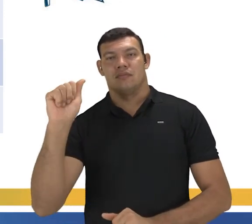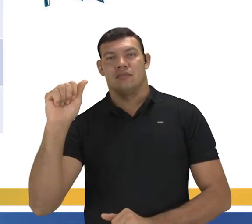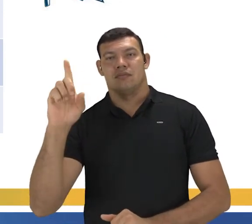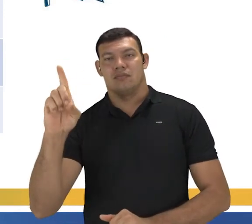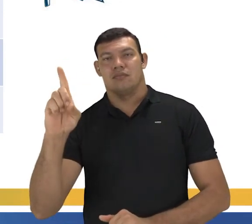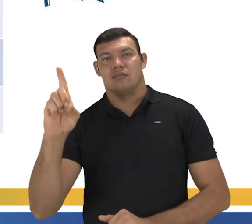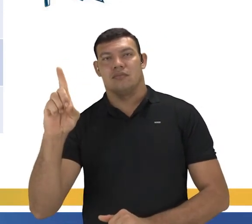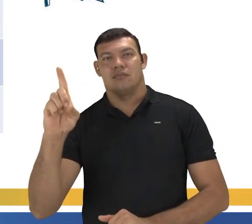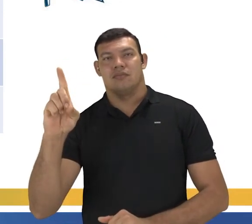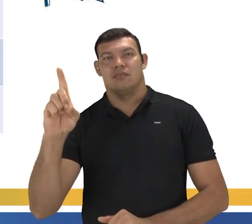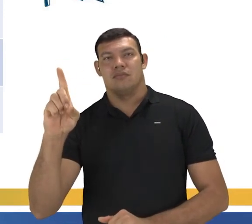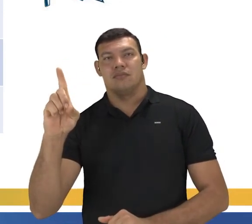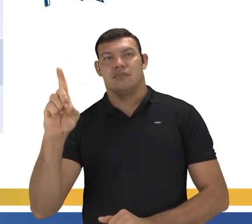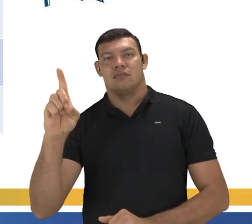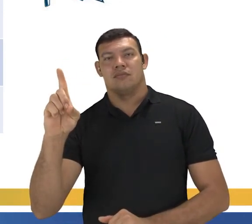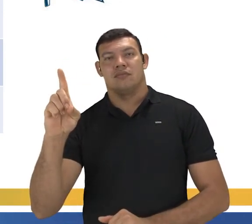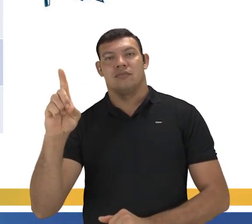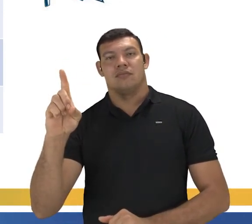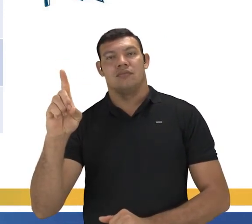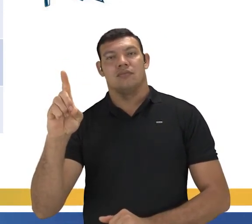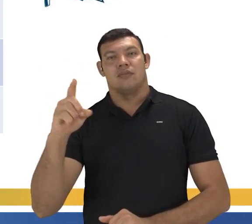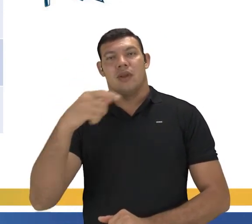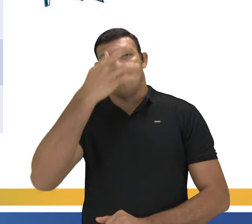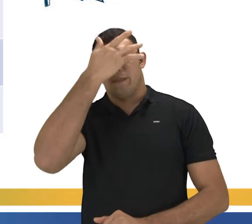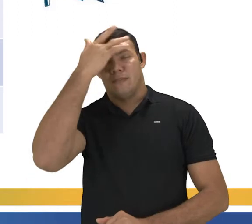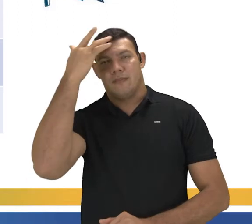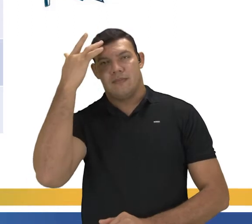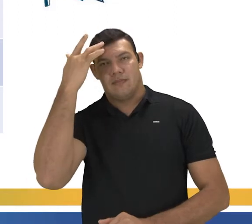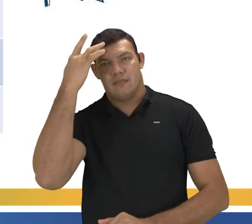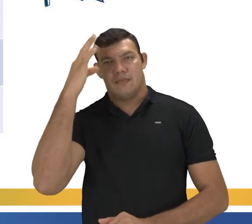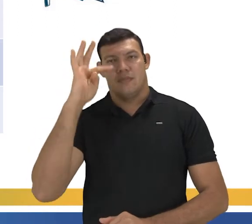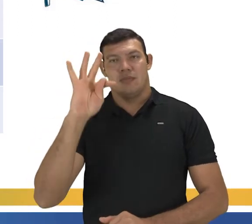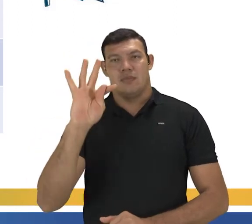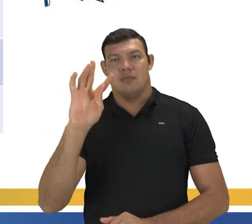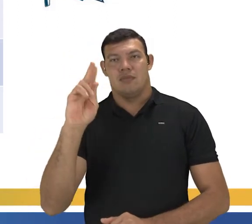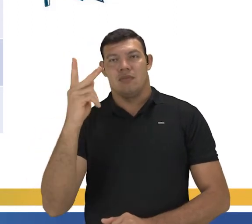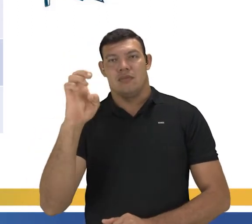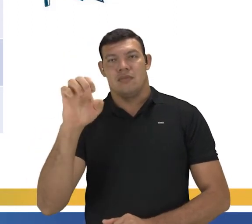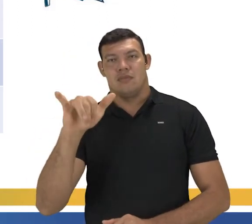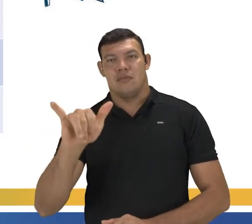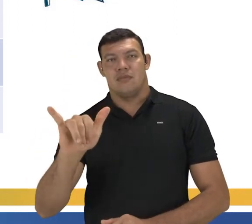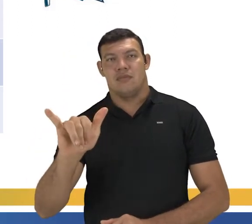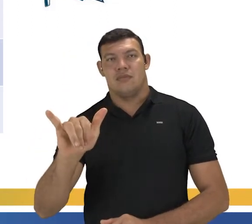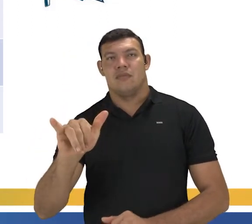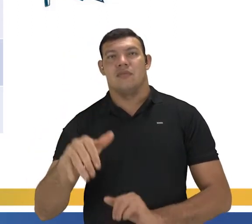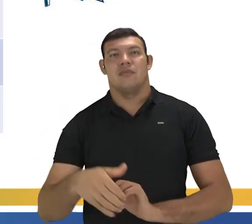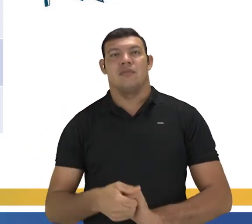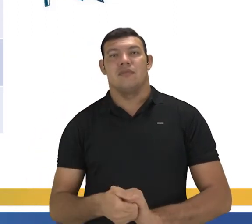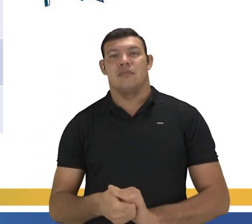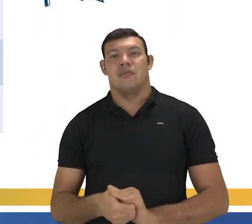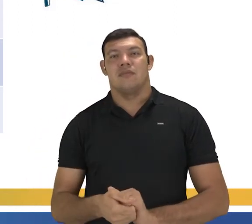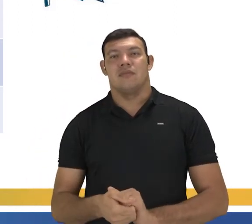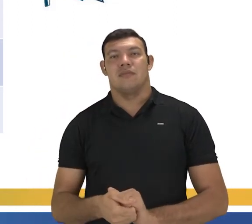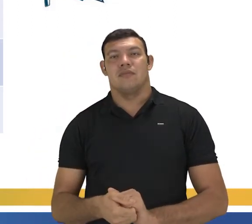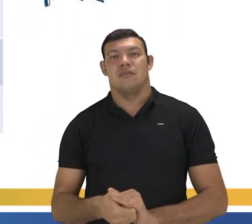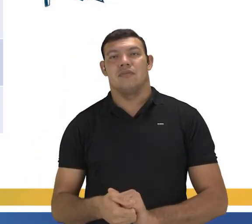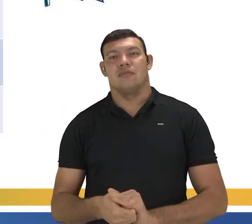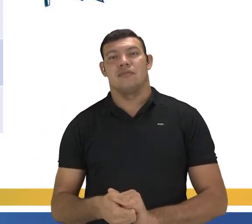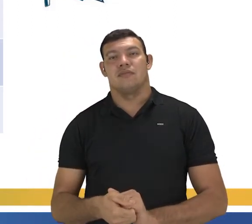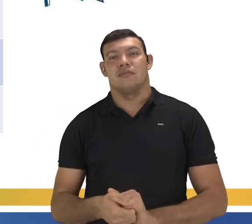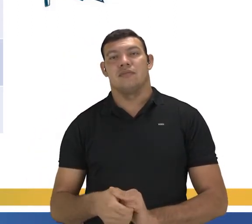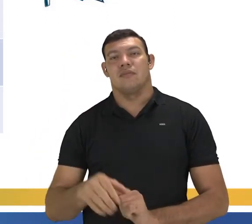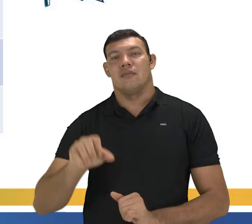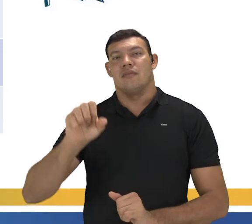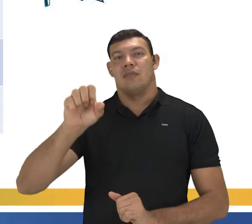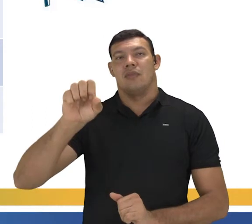começando a pergunta vem sujeito um excelente passado particípio